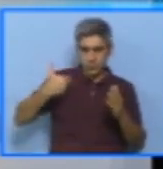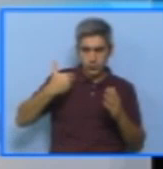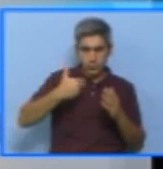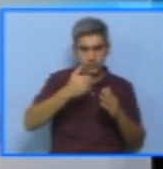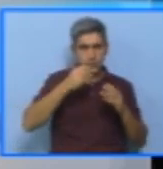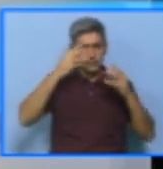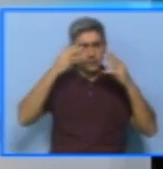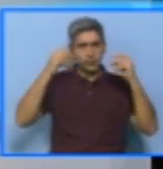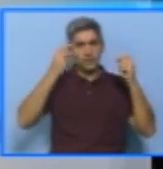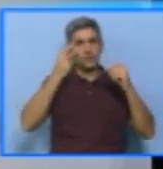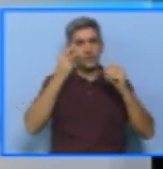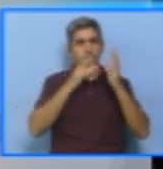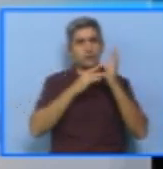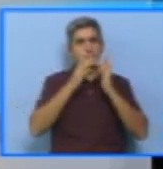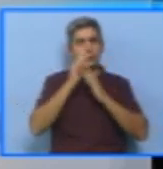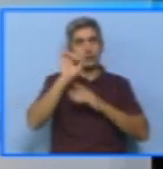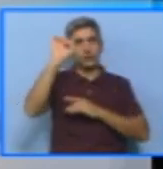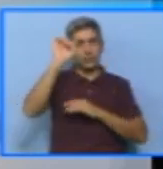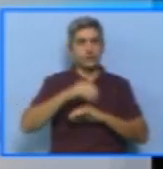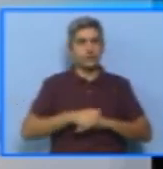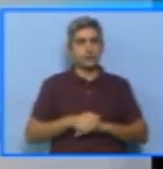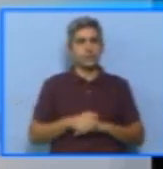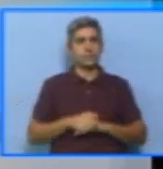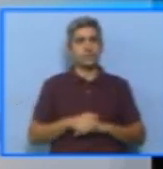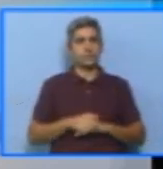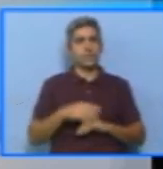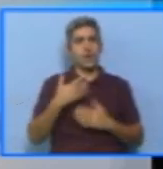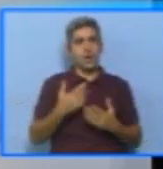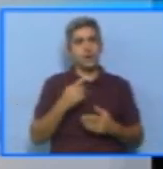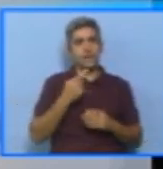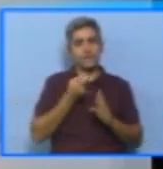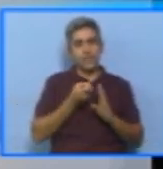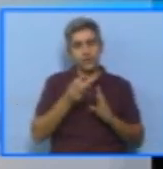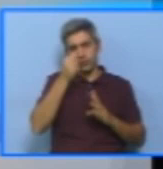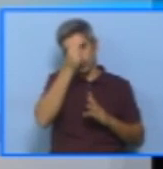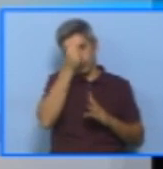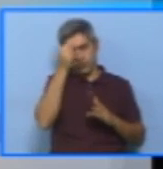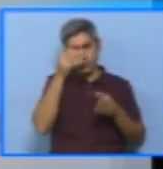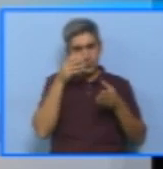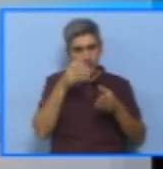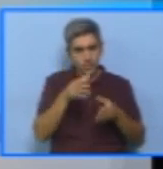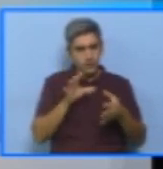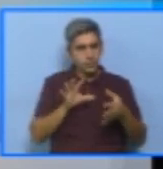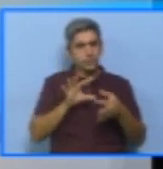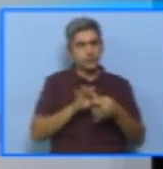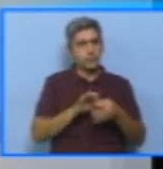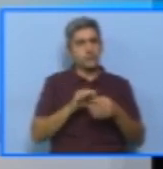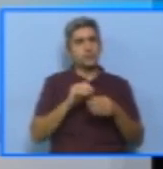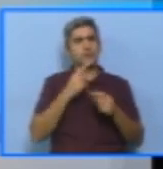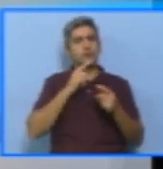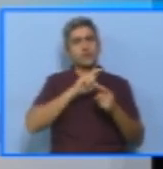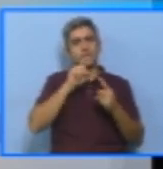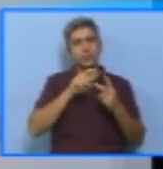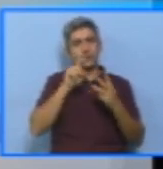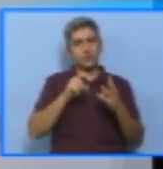aos mistérios da vida de Jesus. E temos agora uma série de domingos muito associados às